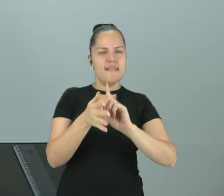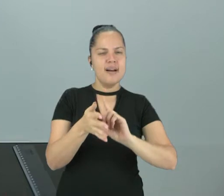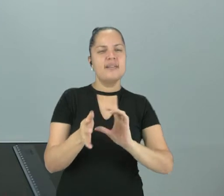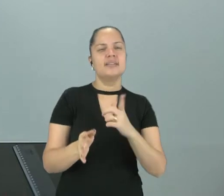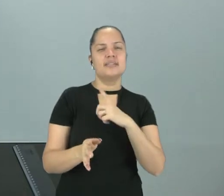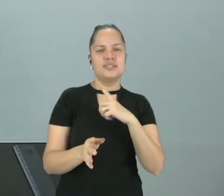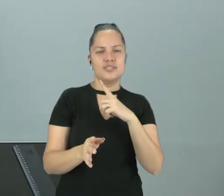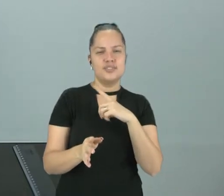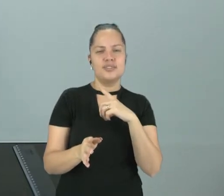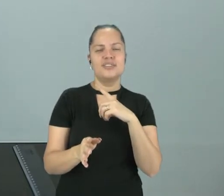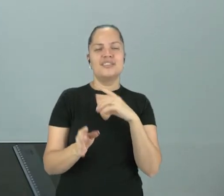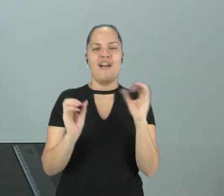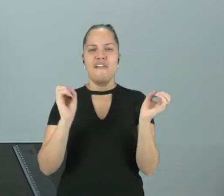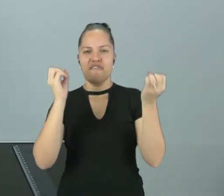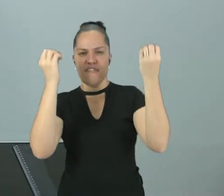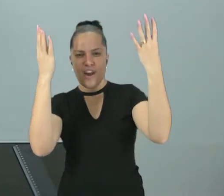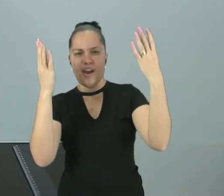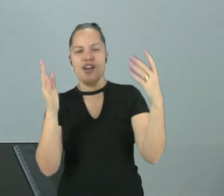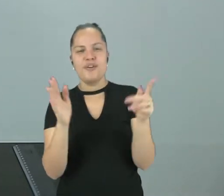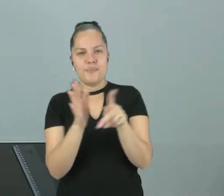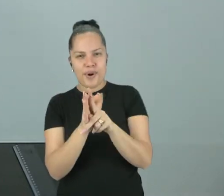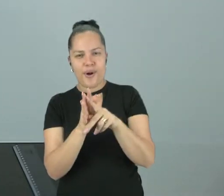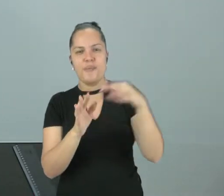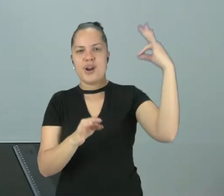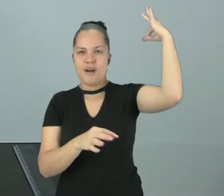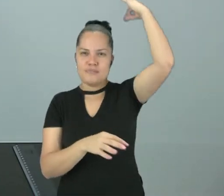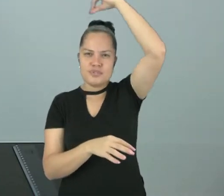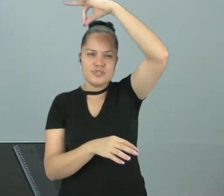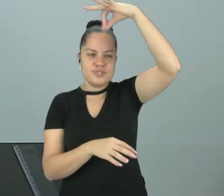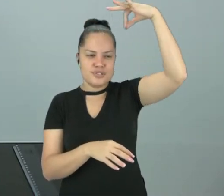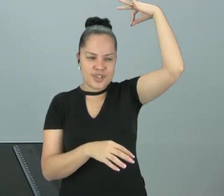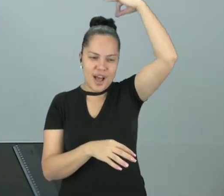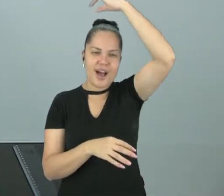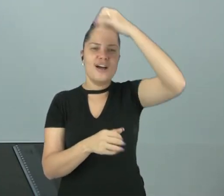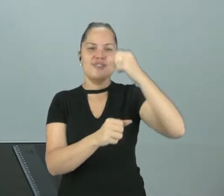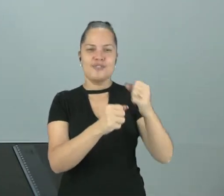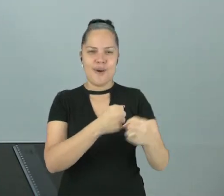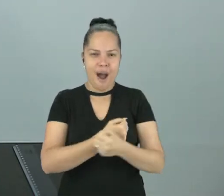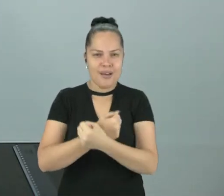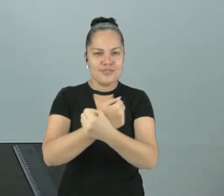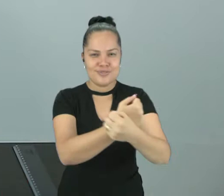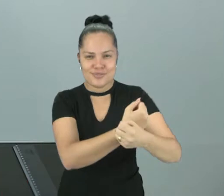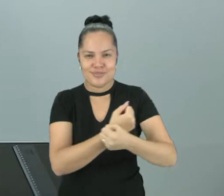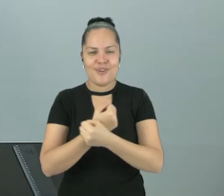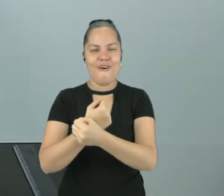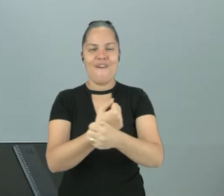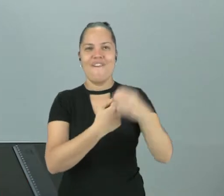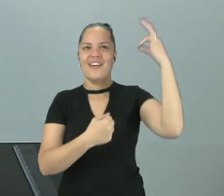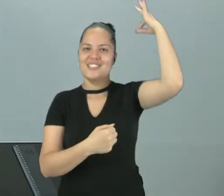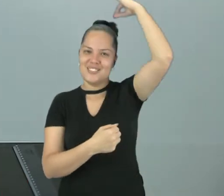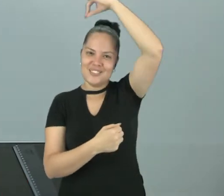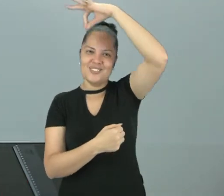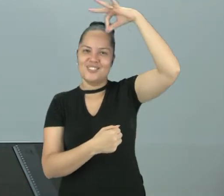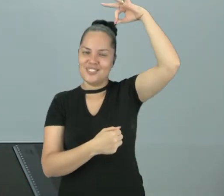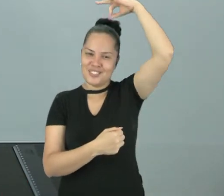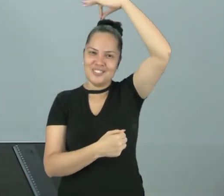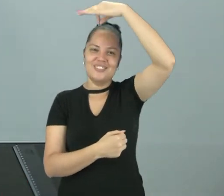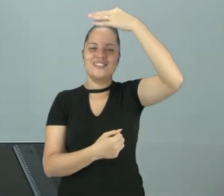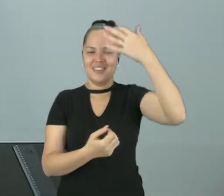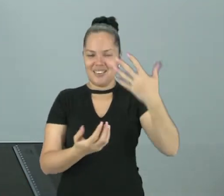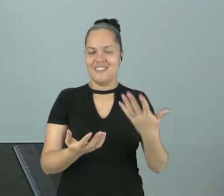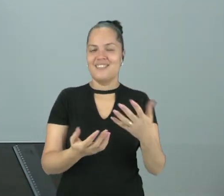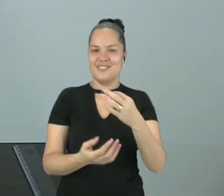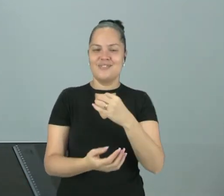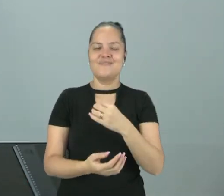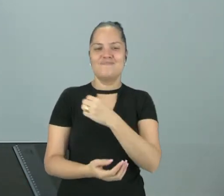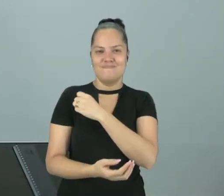dos Santos não era para o Santo Antônio São João São Pedro hoje né alguns lugares da Clínica Ela tradicional